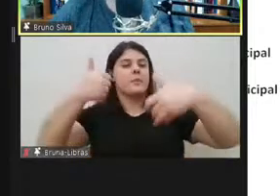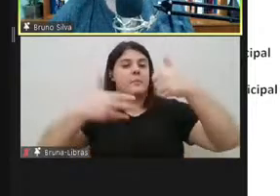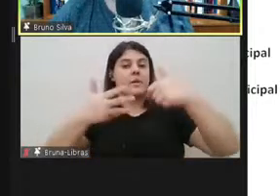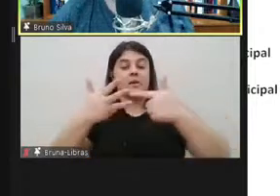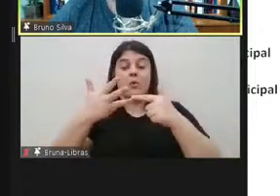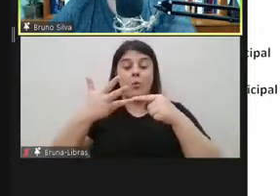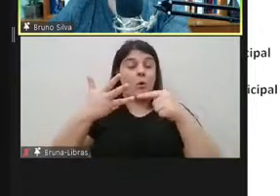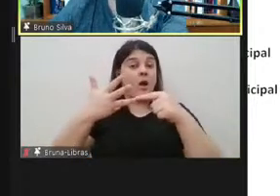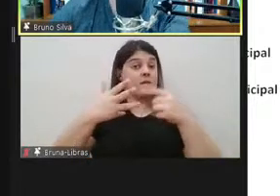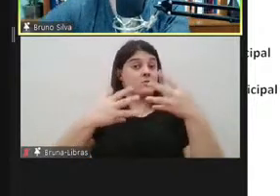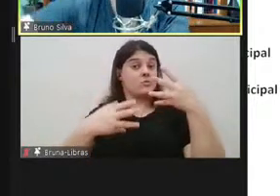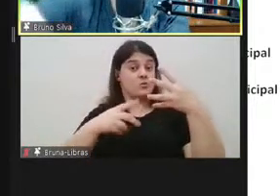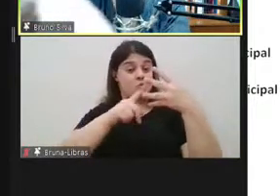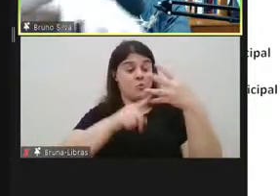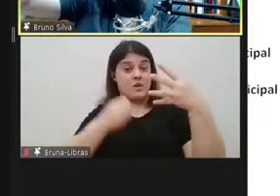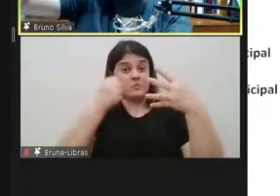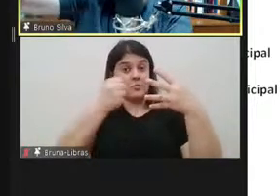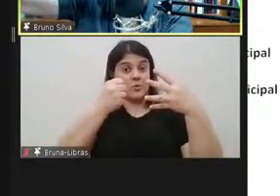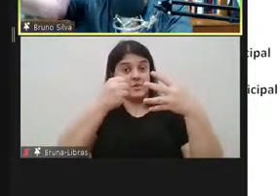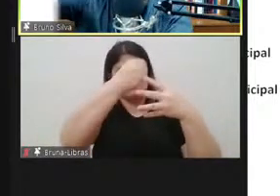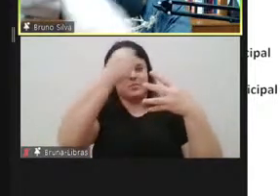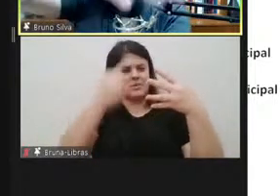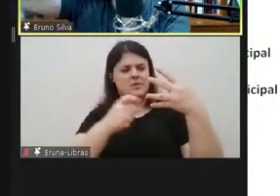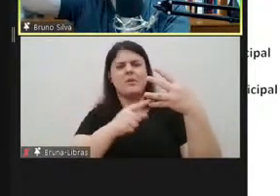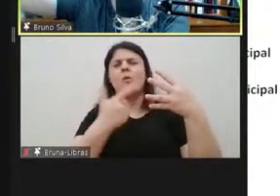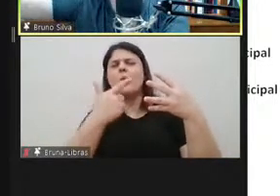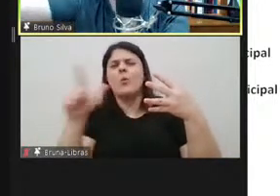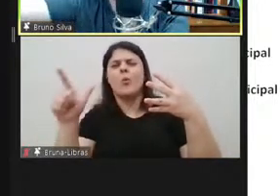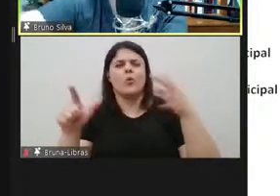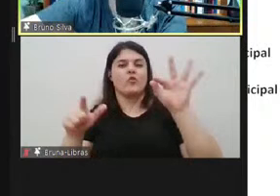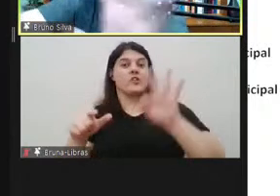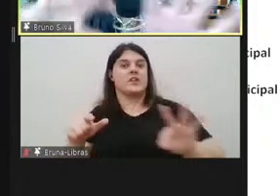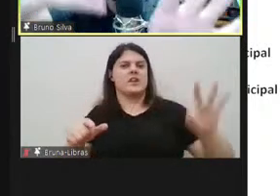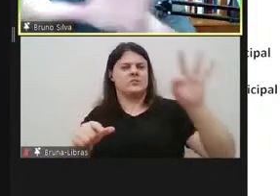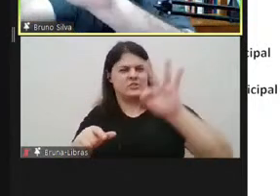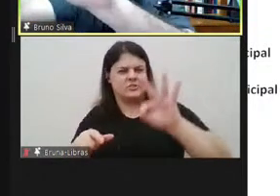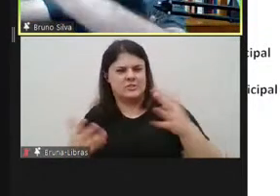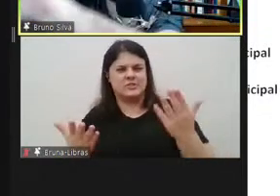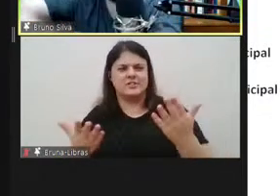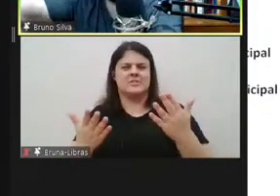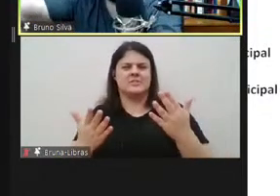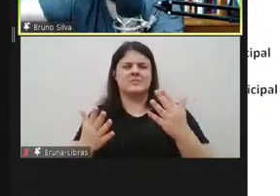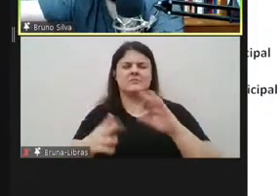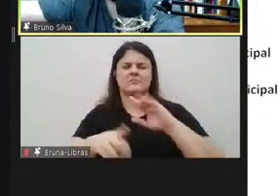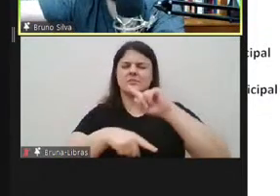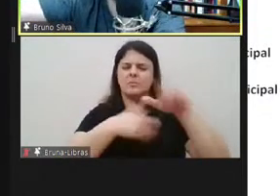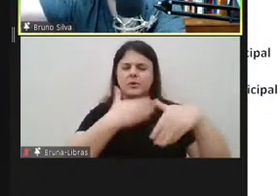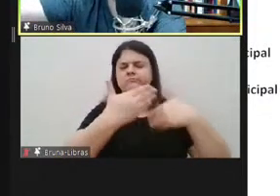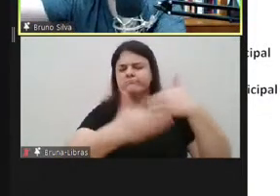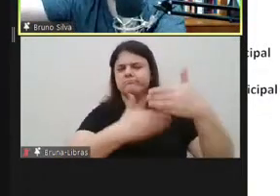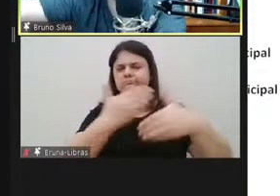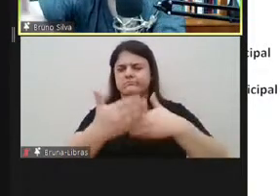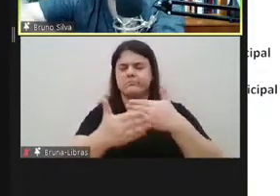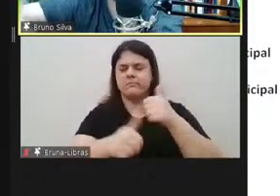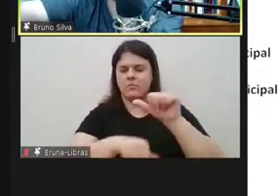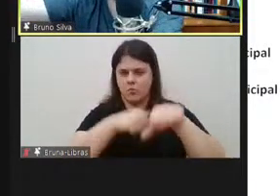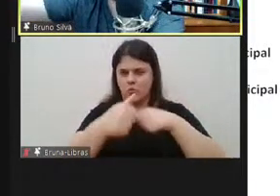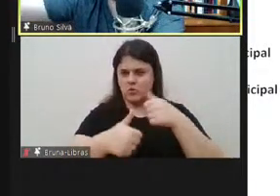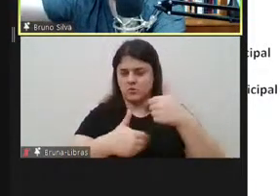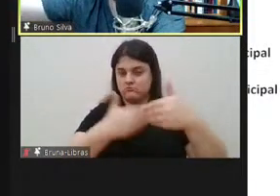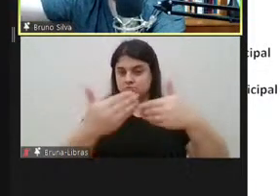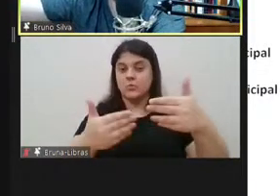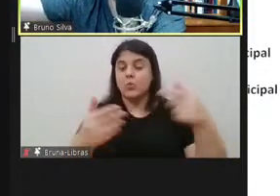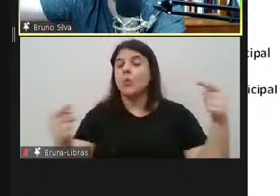falar em quatro poderes ele vai chegar fora tem que ter um poder que eu poder federativo e depois desse debate vai caminhar para outro sentido